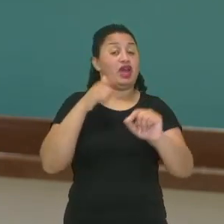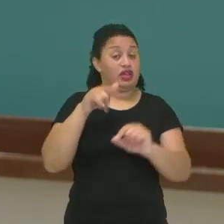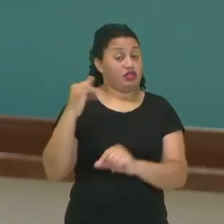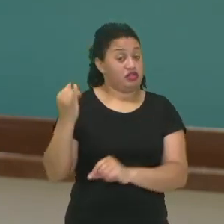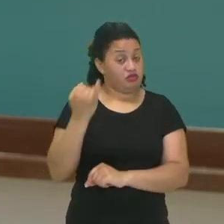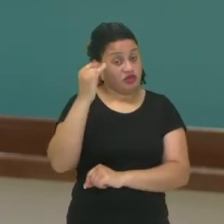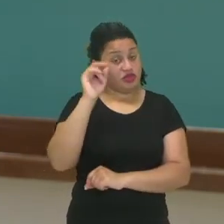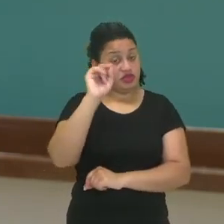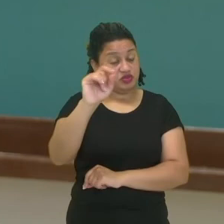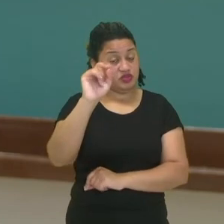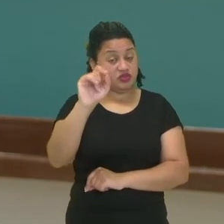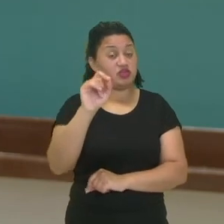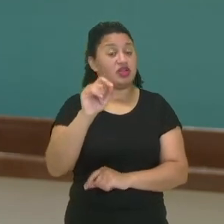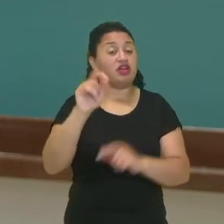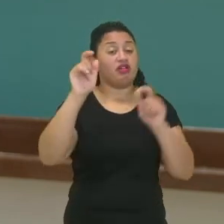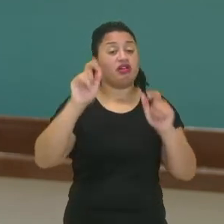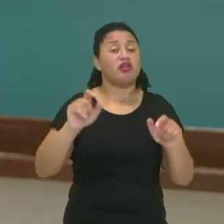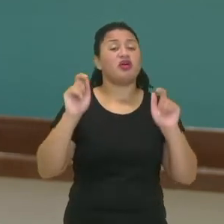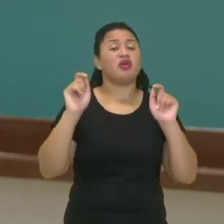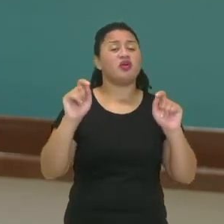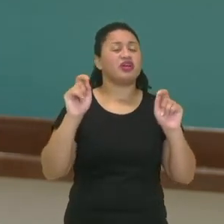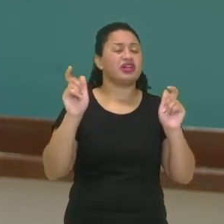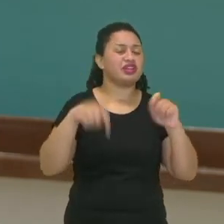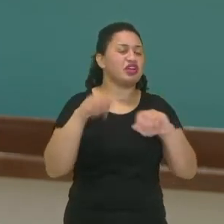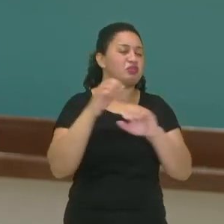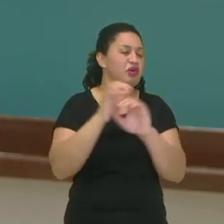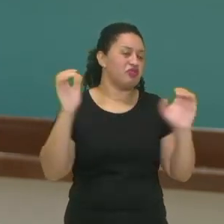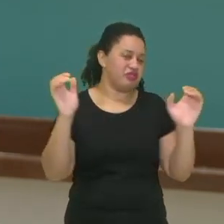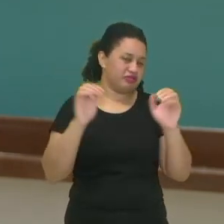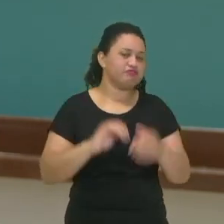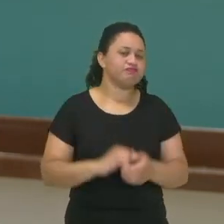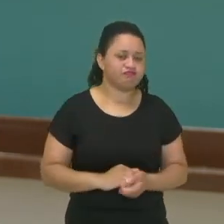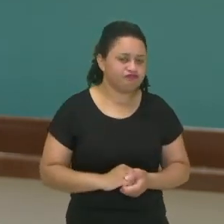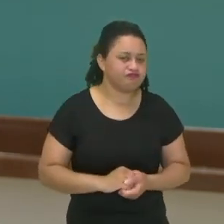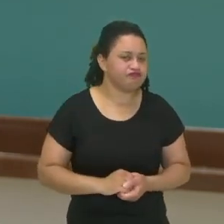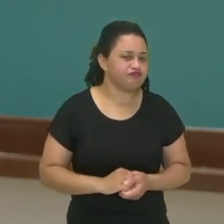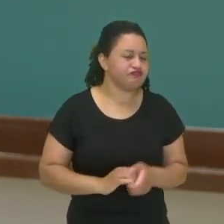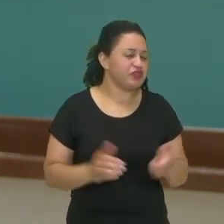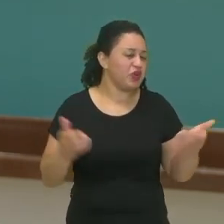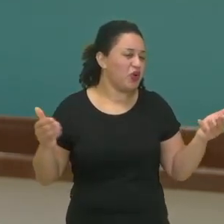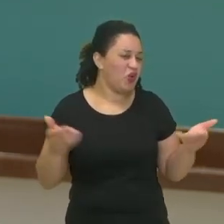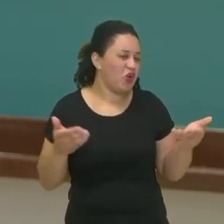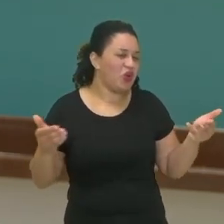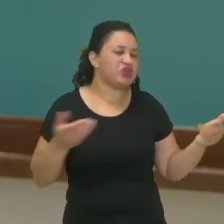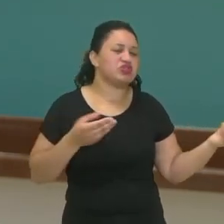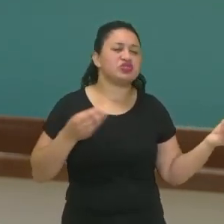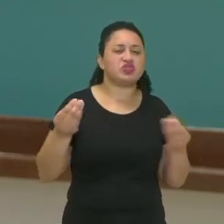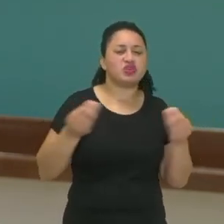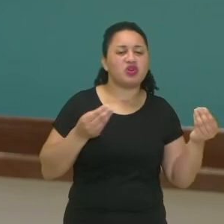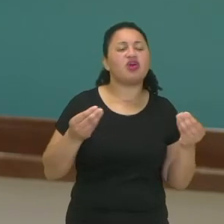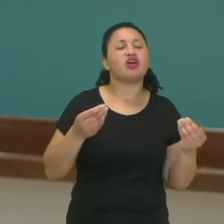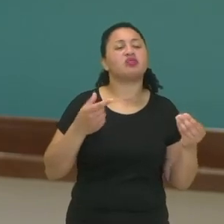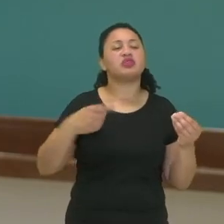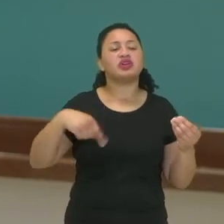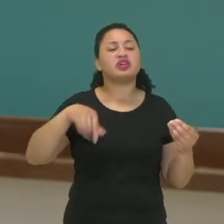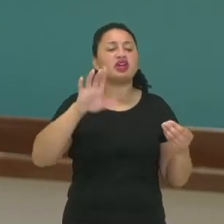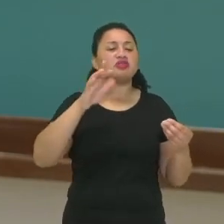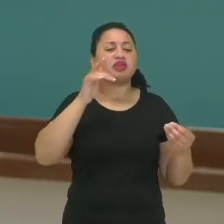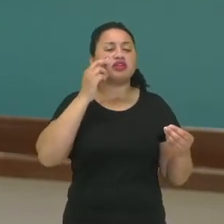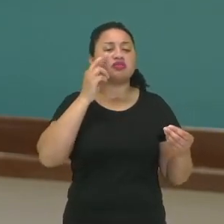importante, de fontes confiáveis. Hoje em dia, o que mais se vê